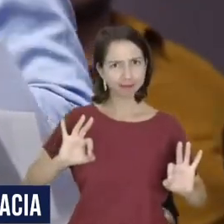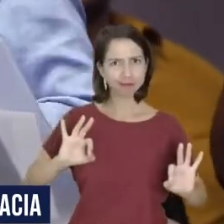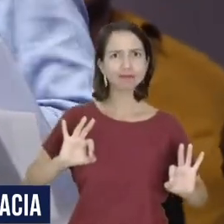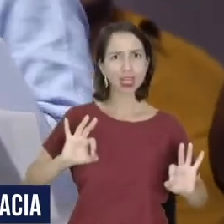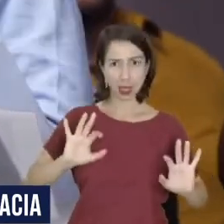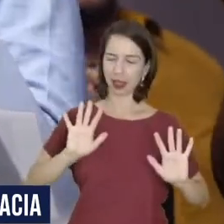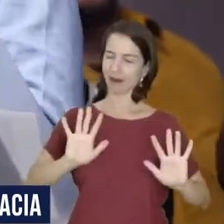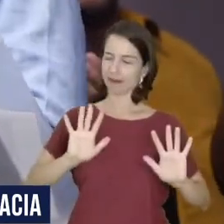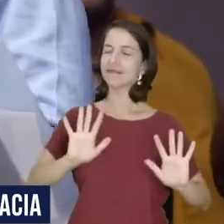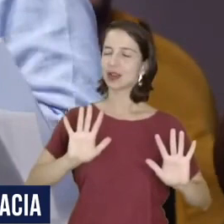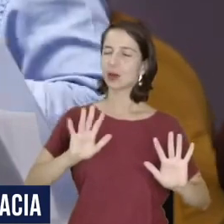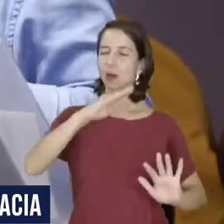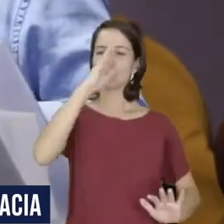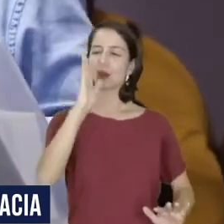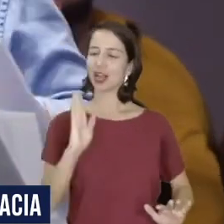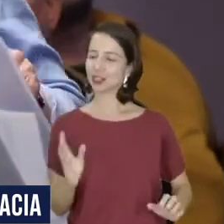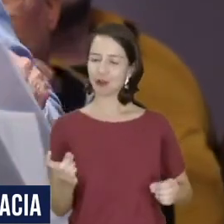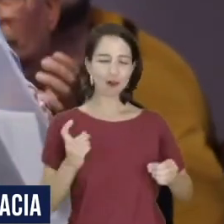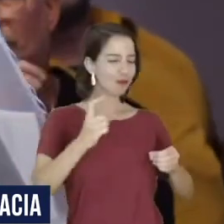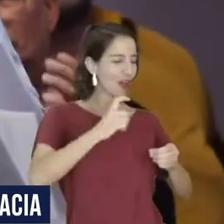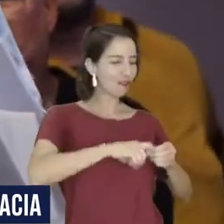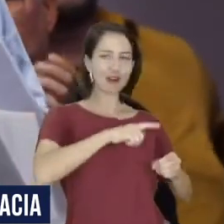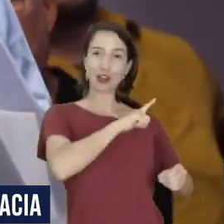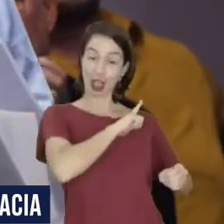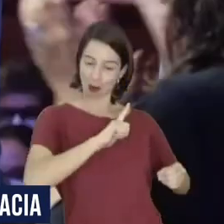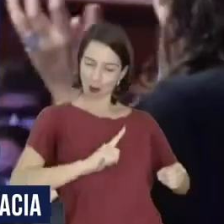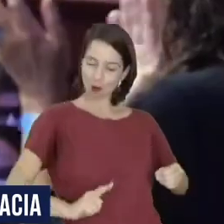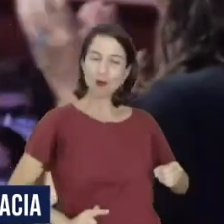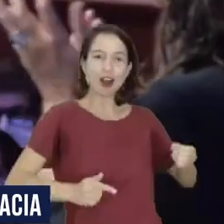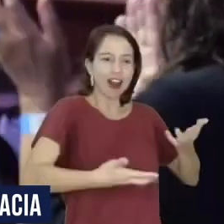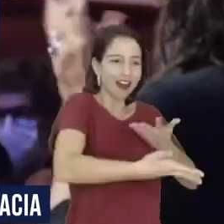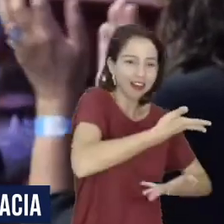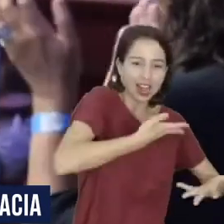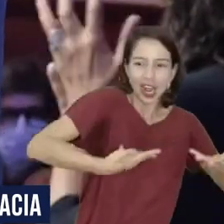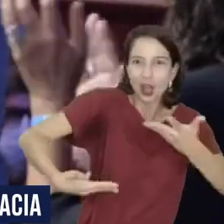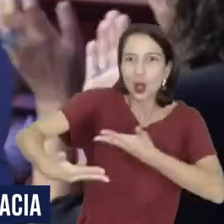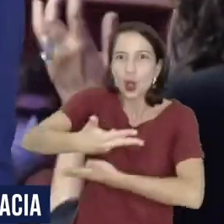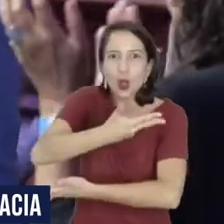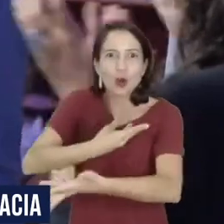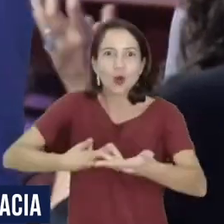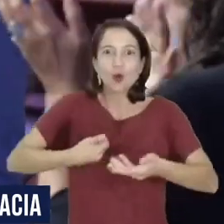mundo e tenta encontrar solução através da negociação.